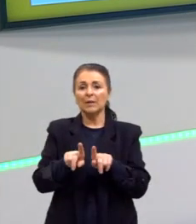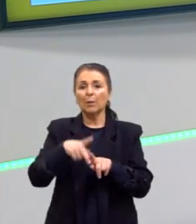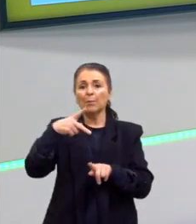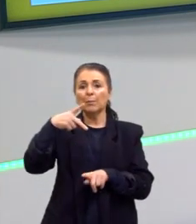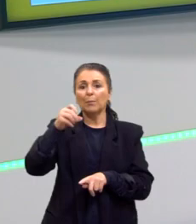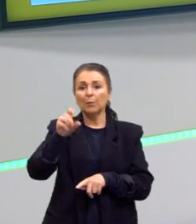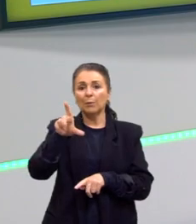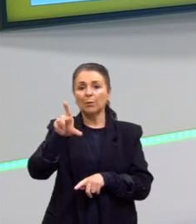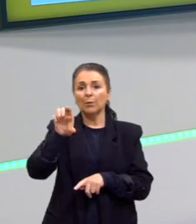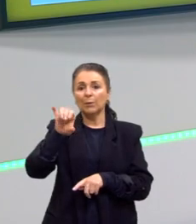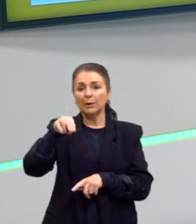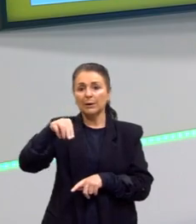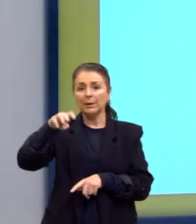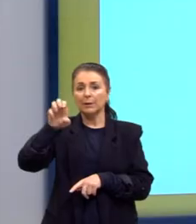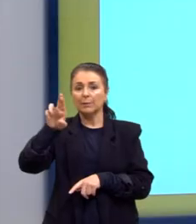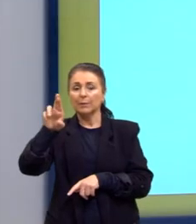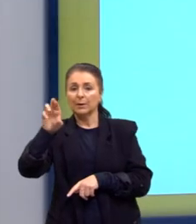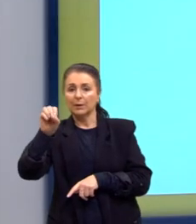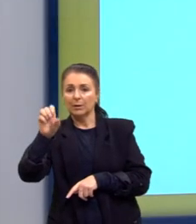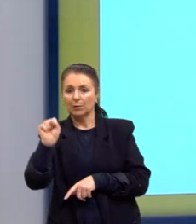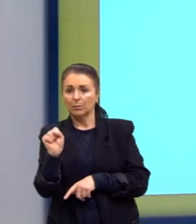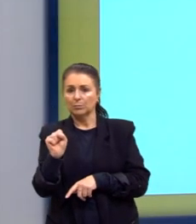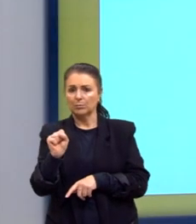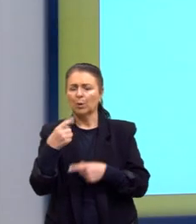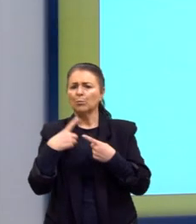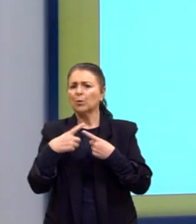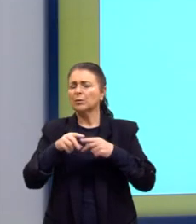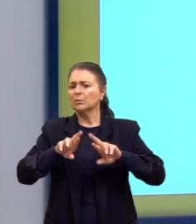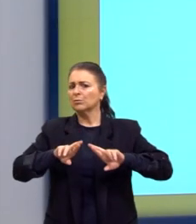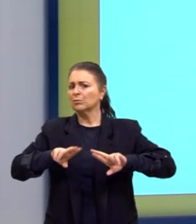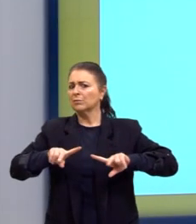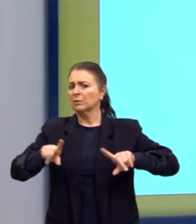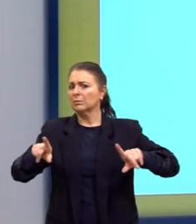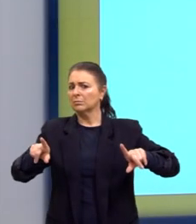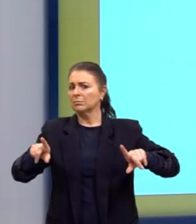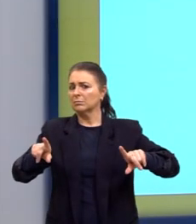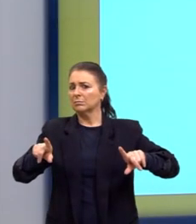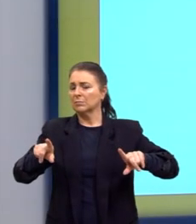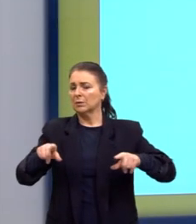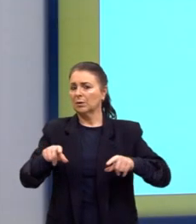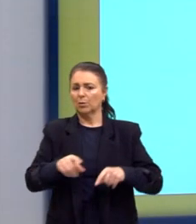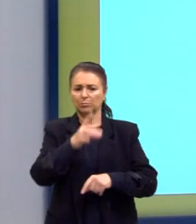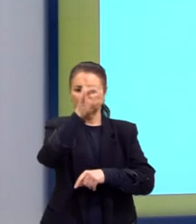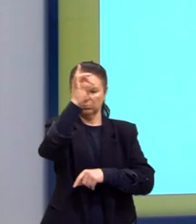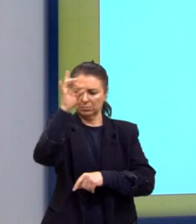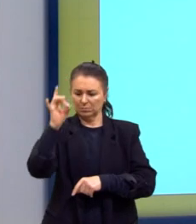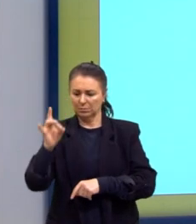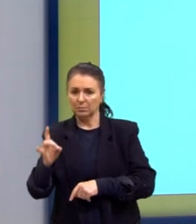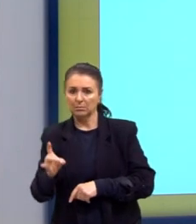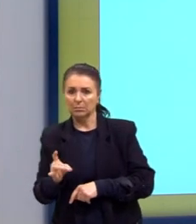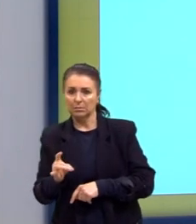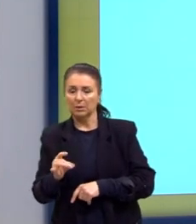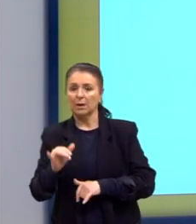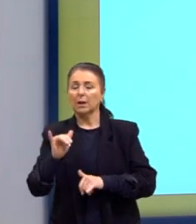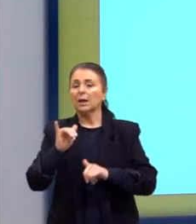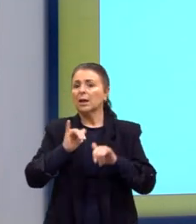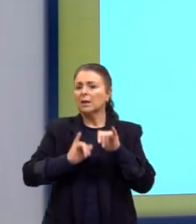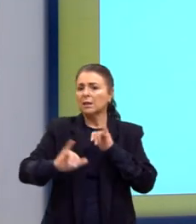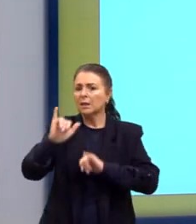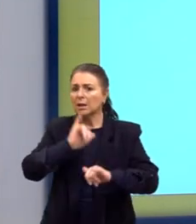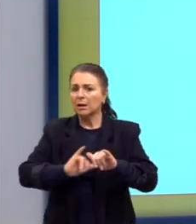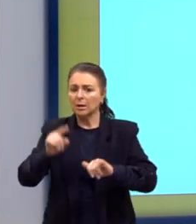polímeros né Qual é a diferença entre os polímeros que que diferenciam polímero do outro eu tô falando quimicamente tapete